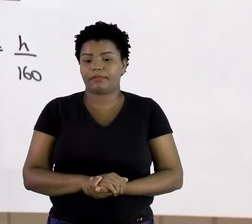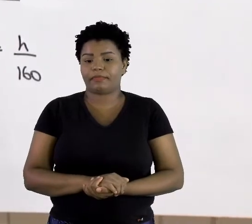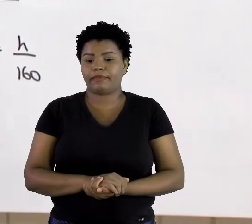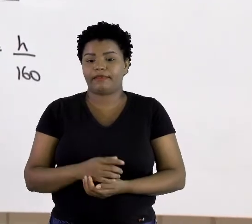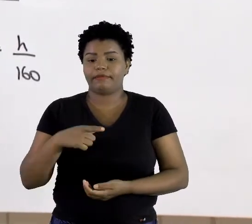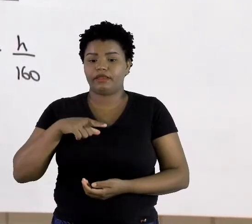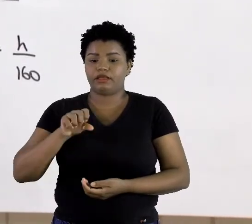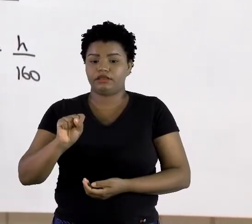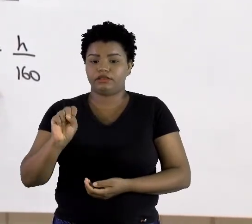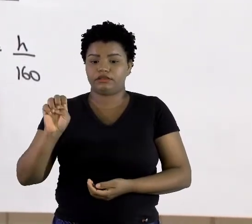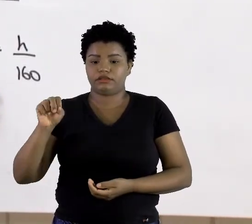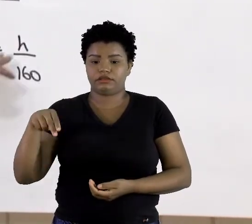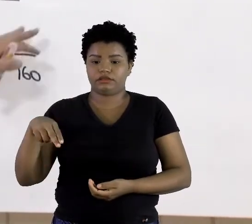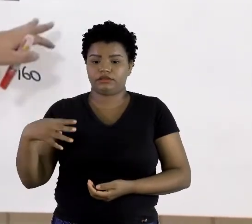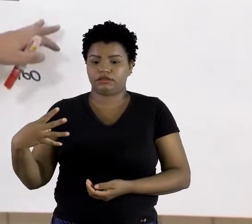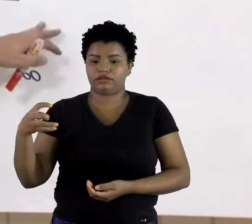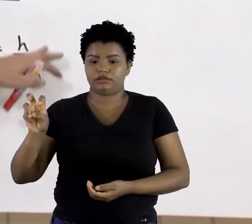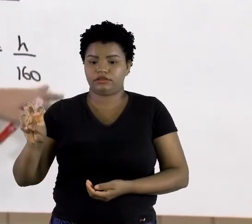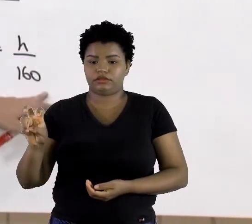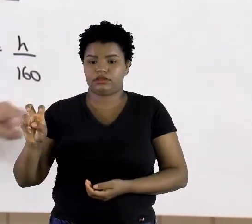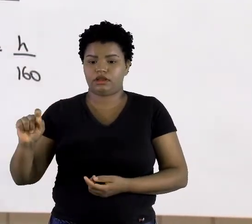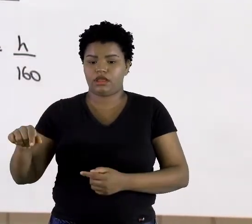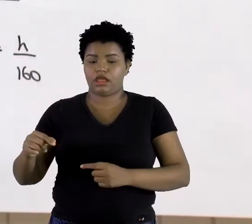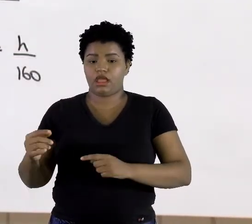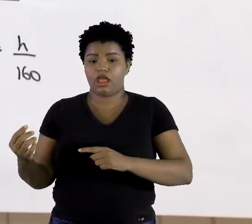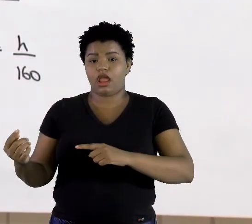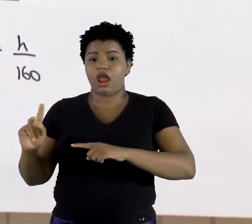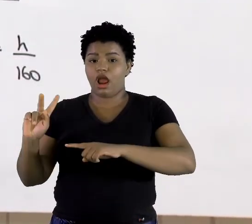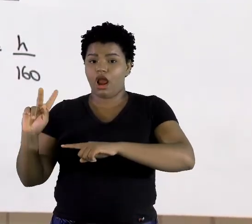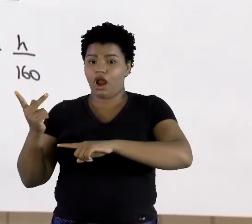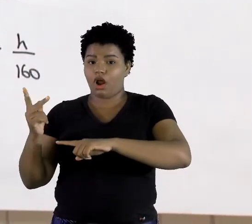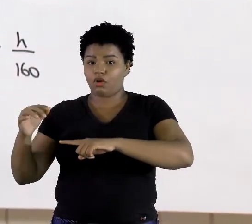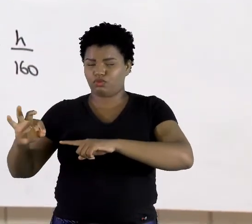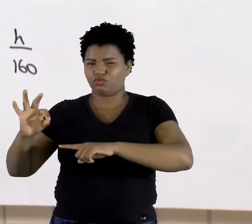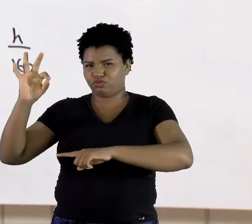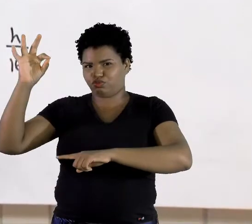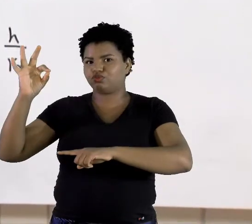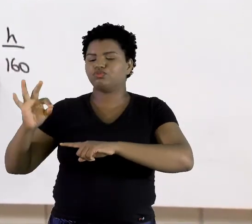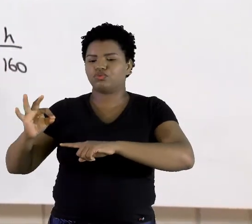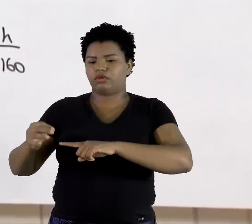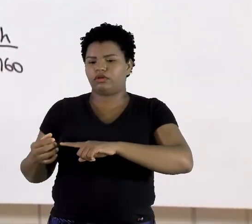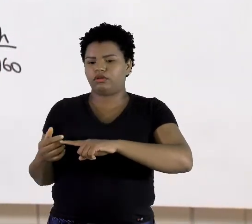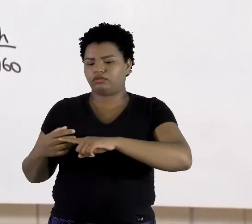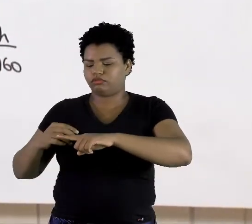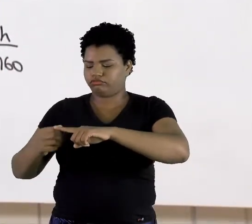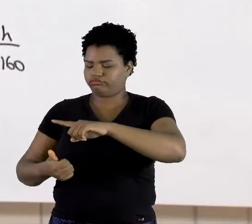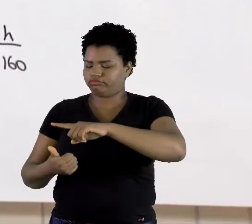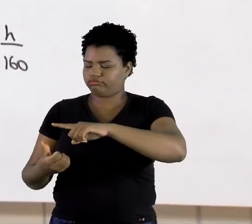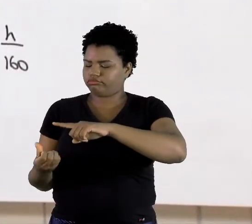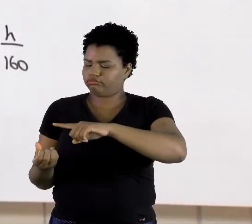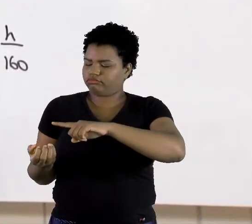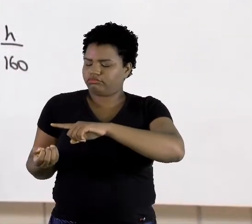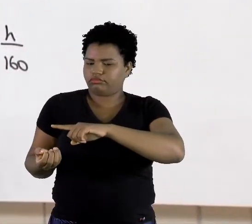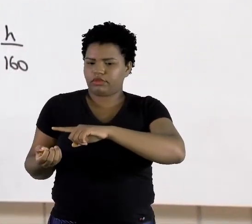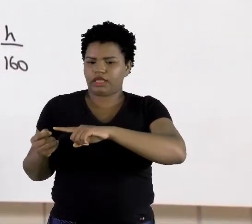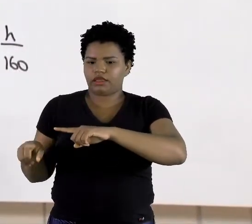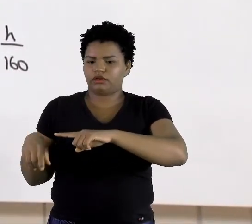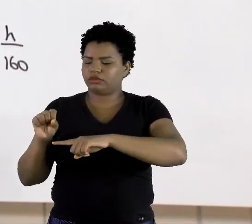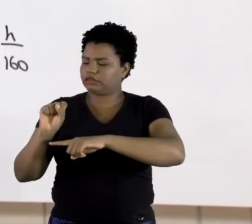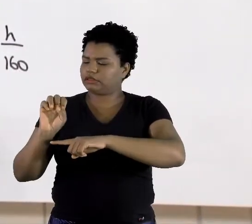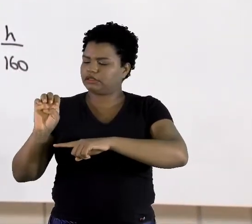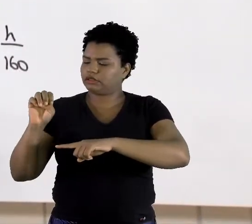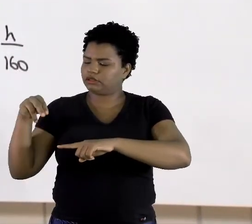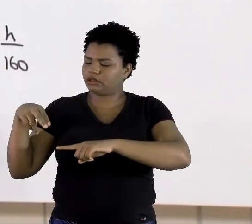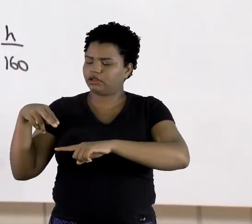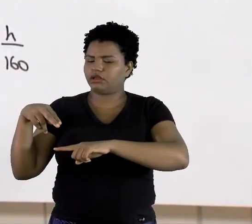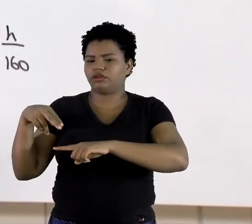de 45 é a altura sobre 60. Como nós sabemos que o seno de 45